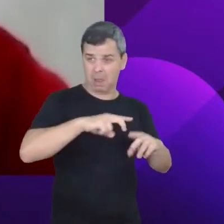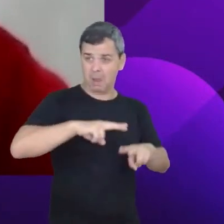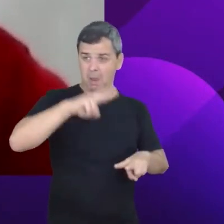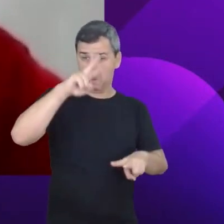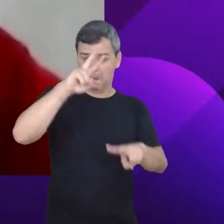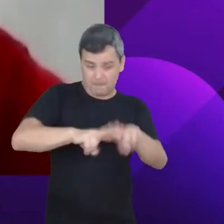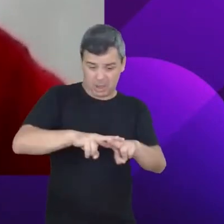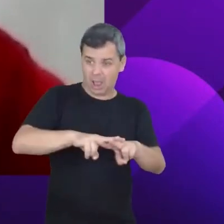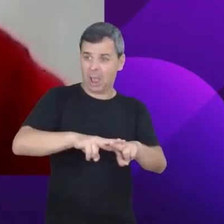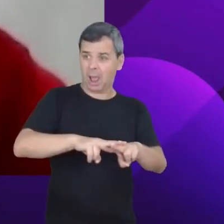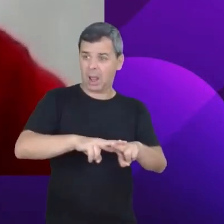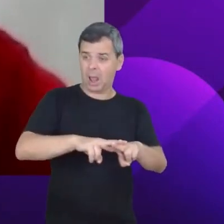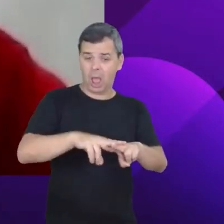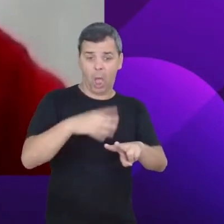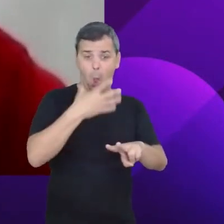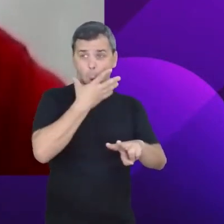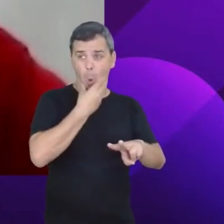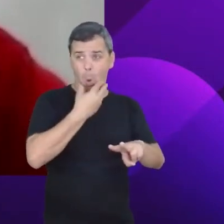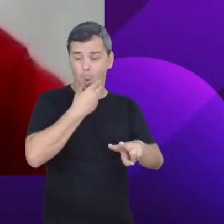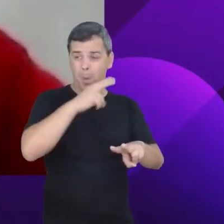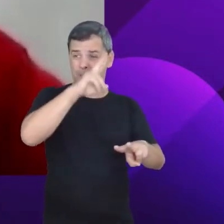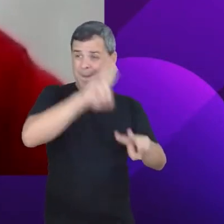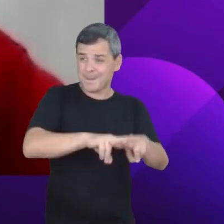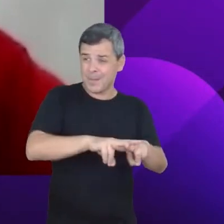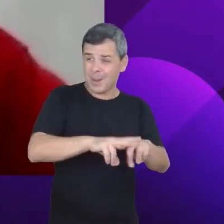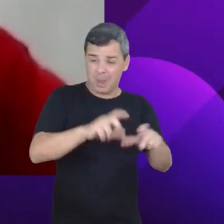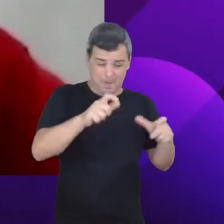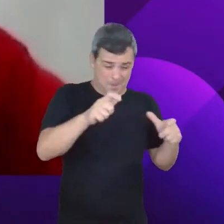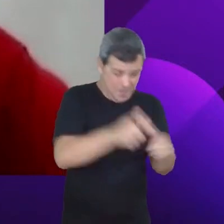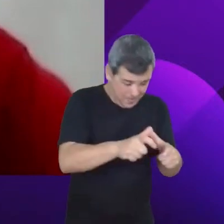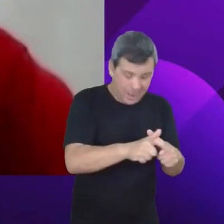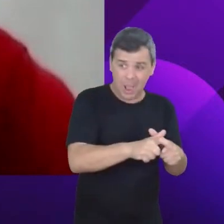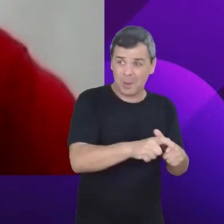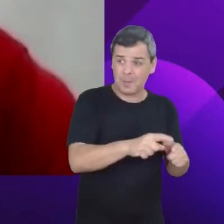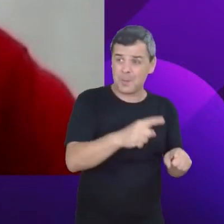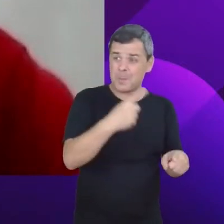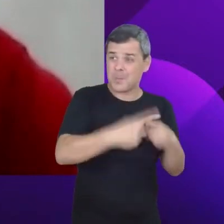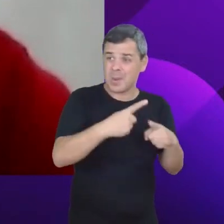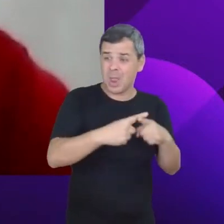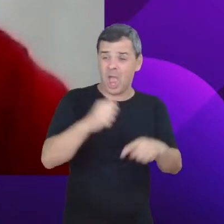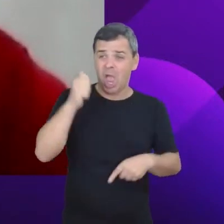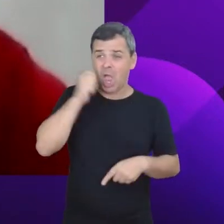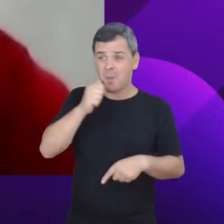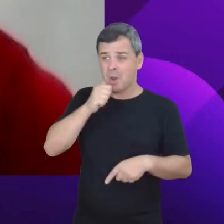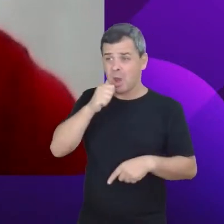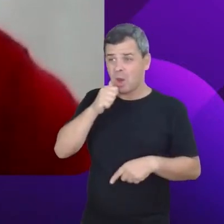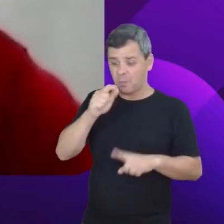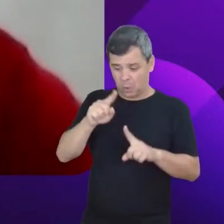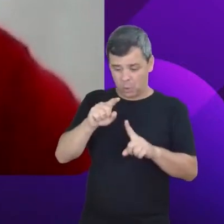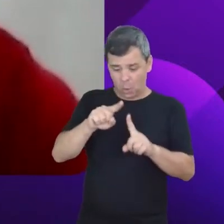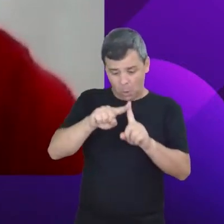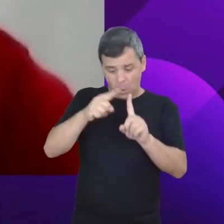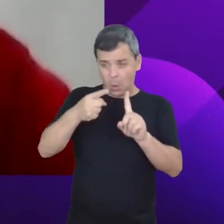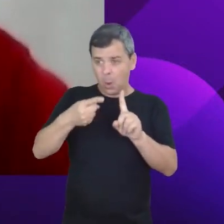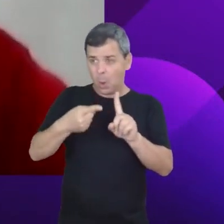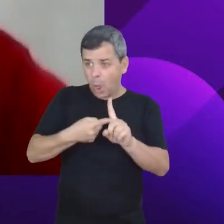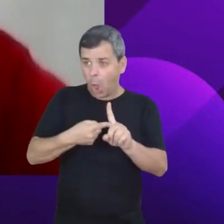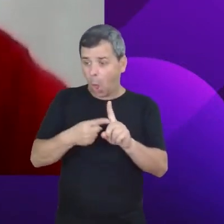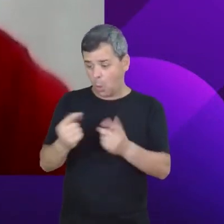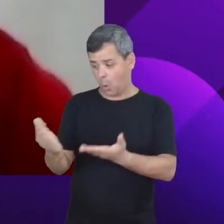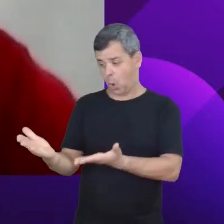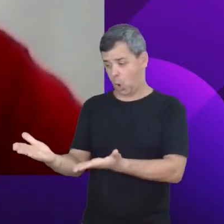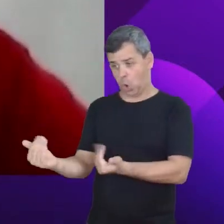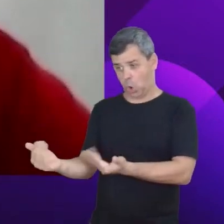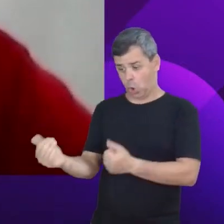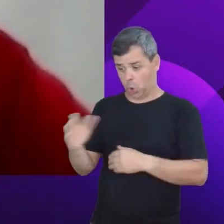ao agressor é uma pena menor do que a mulher que ficou grávida, ou a